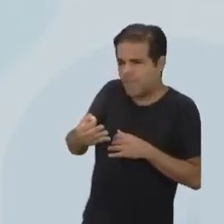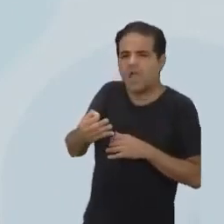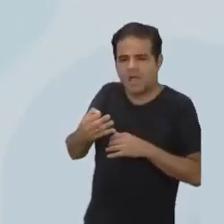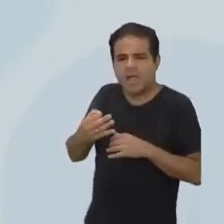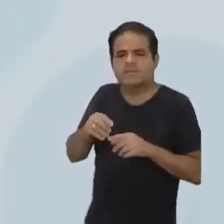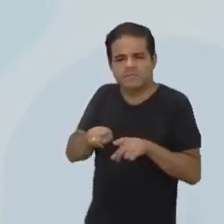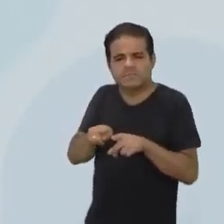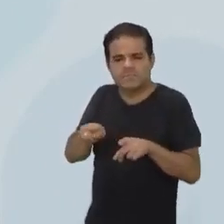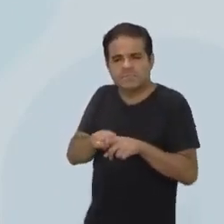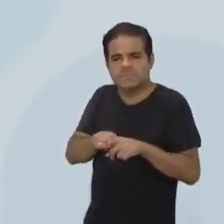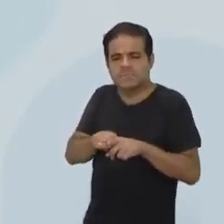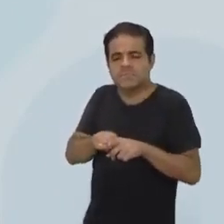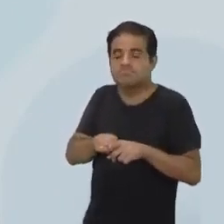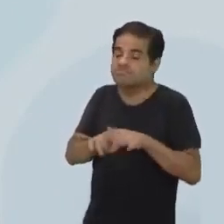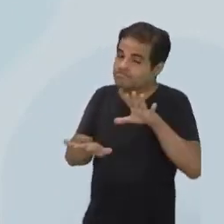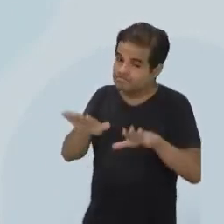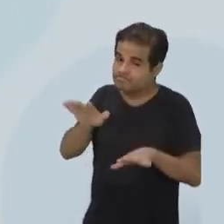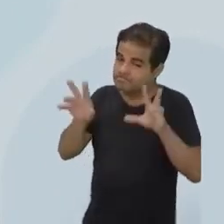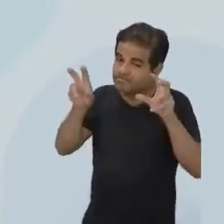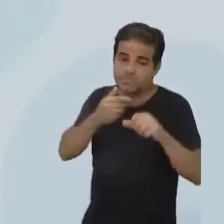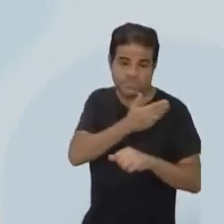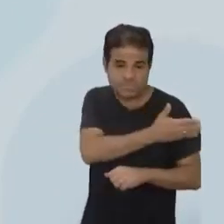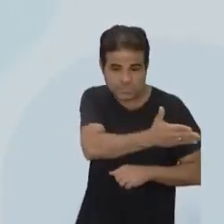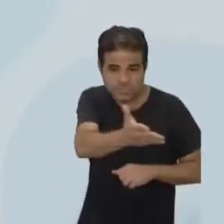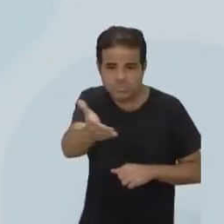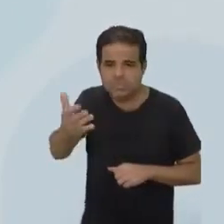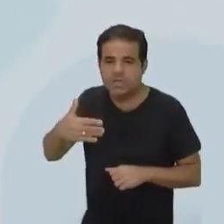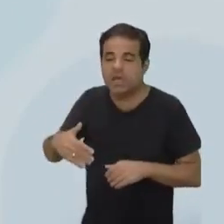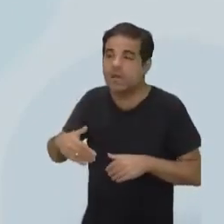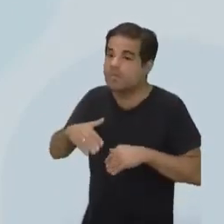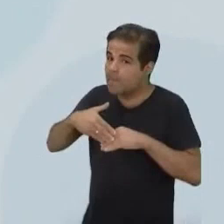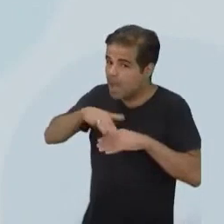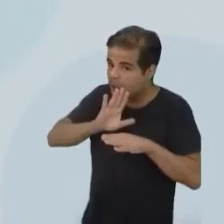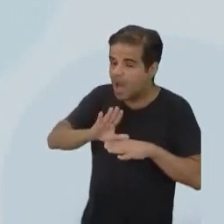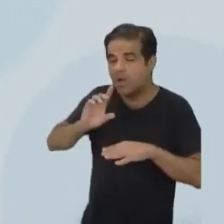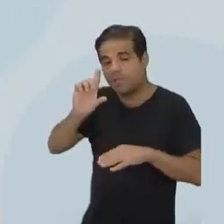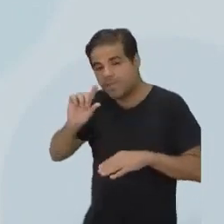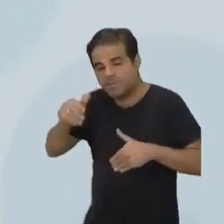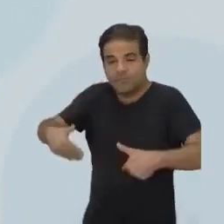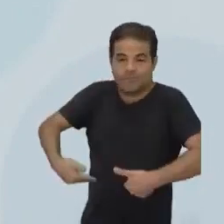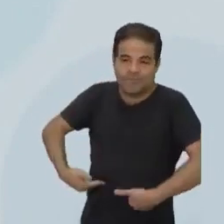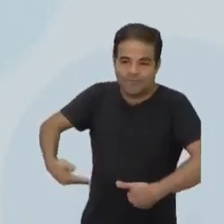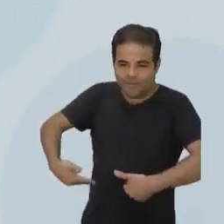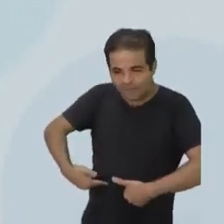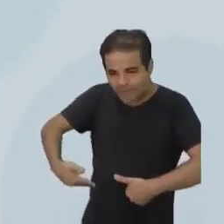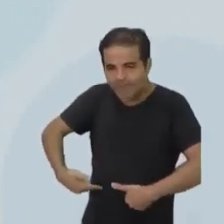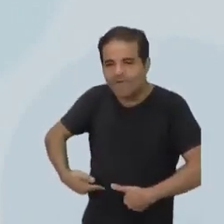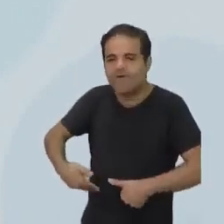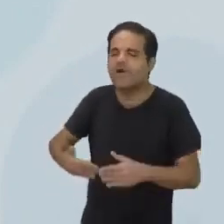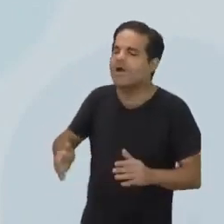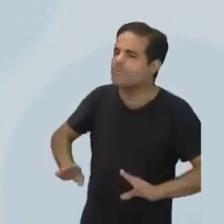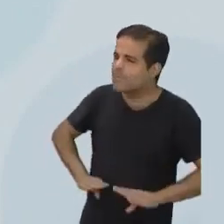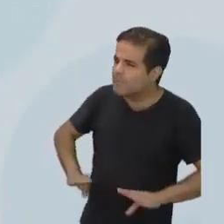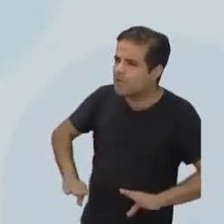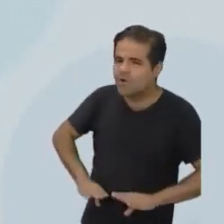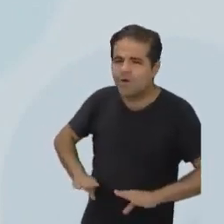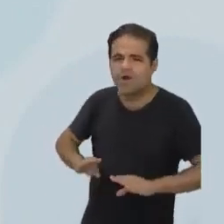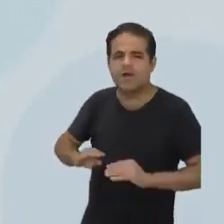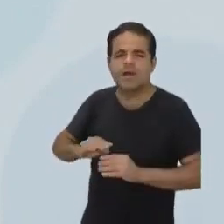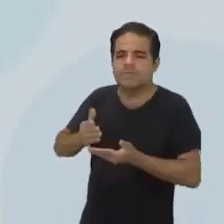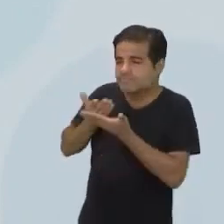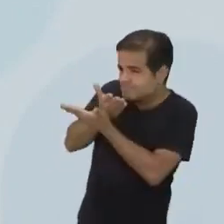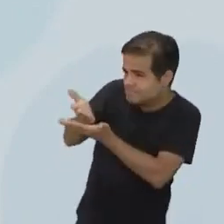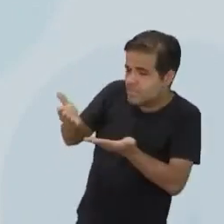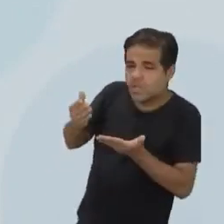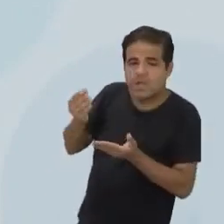dependendo da situação aí de vocês estarem com mais ou menos fome, né, e tem para todos os gostos.